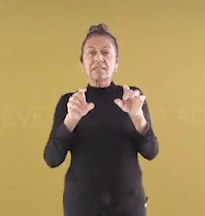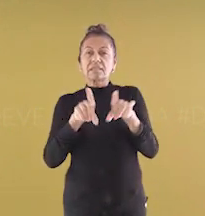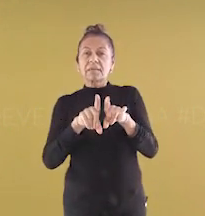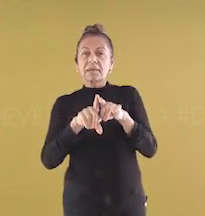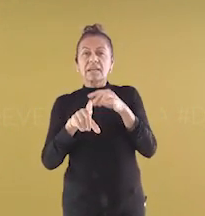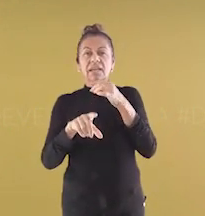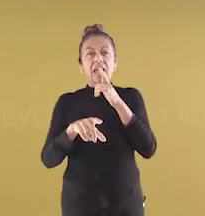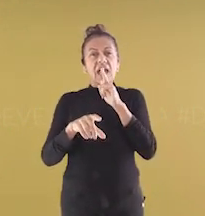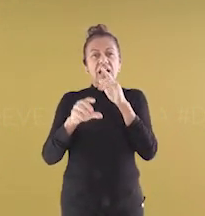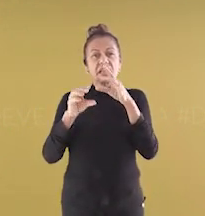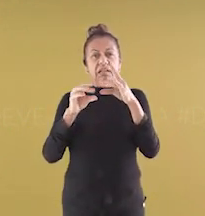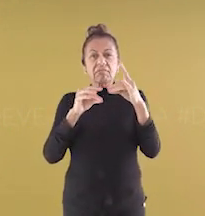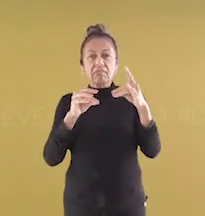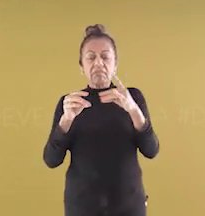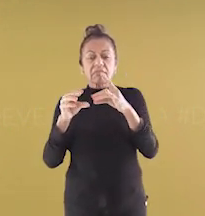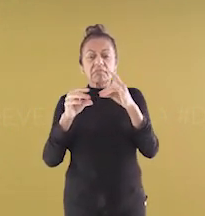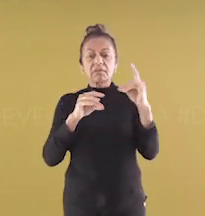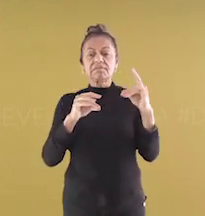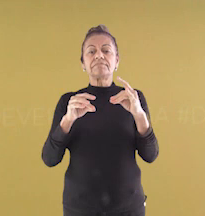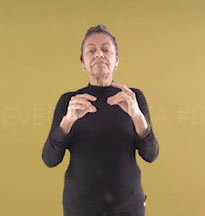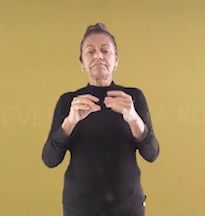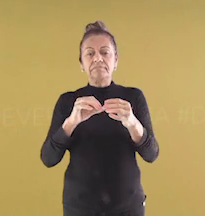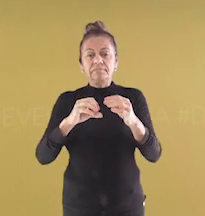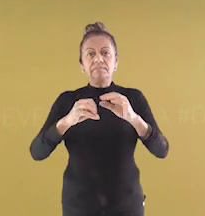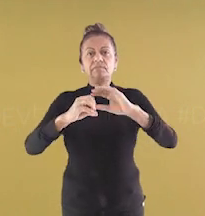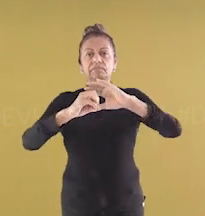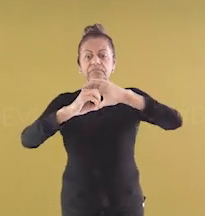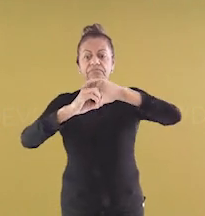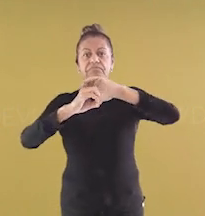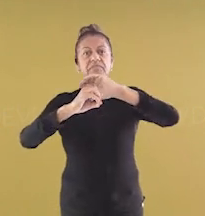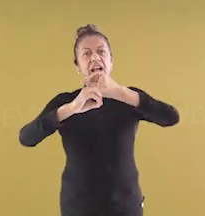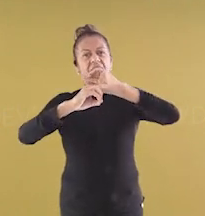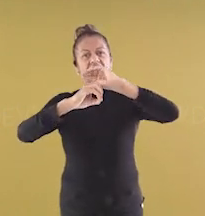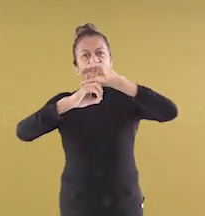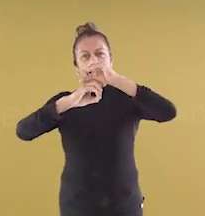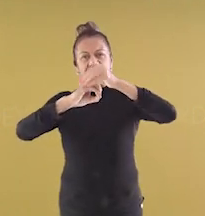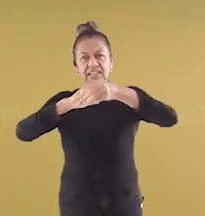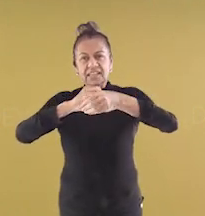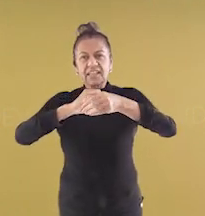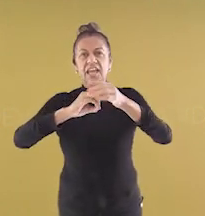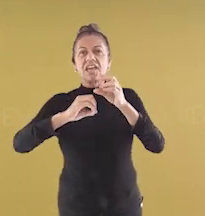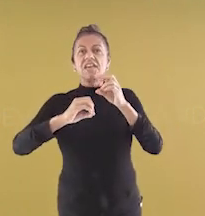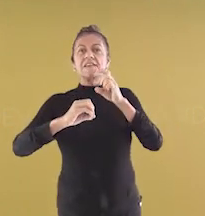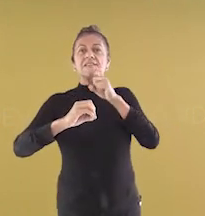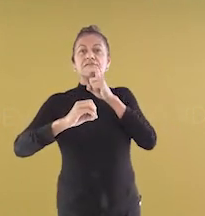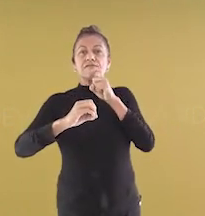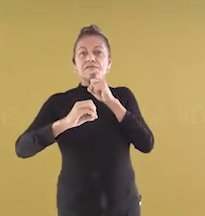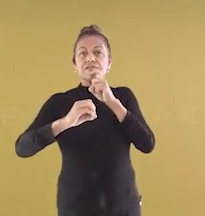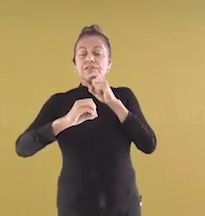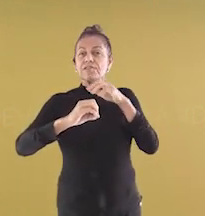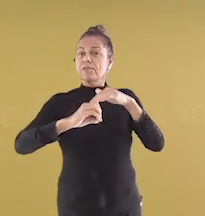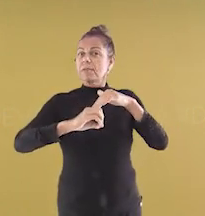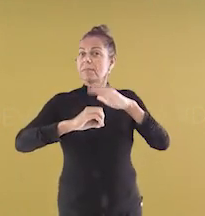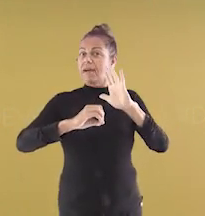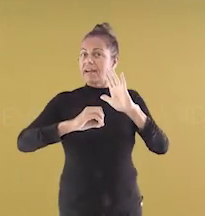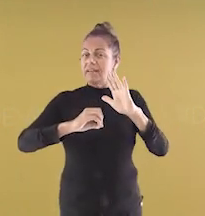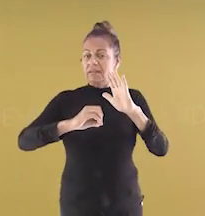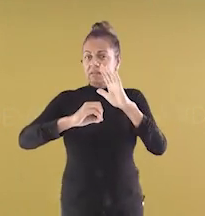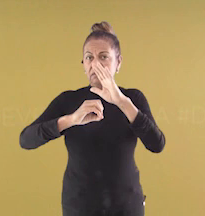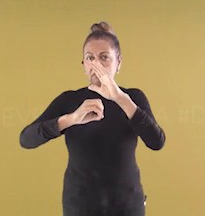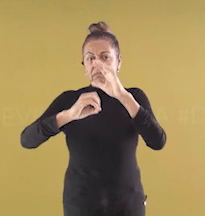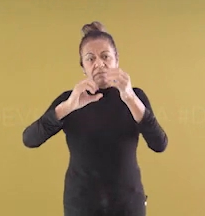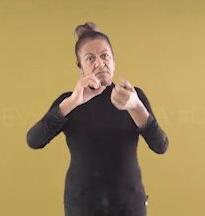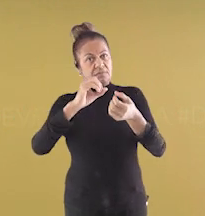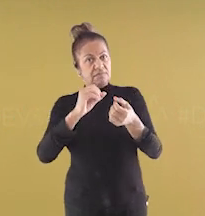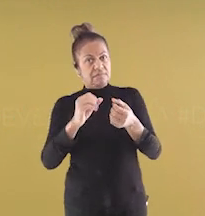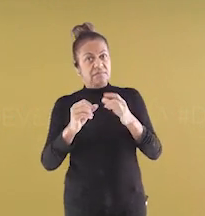mais líquida, enquanto que a parte mais externa, mais próxima à superfície da Terra, é mais fria e pastosa. Em razão